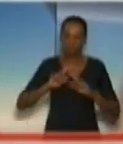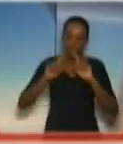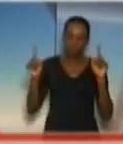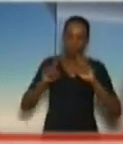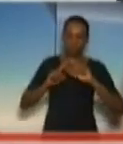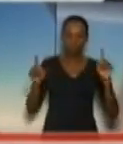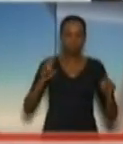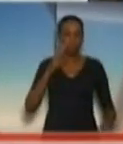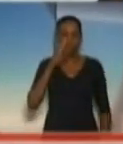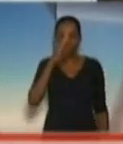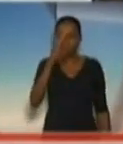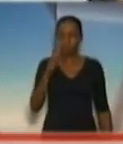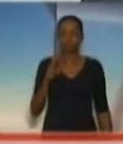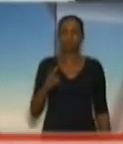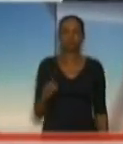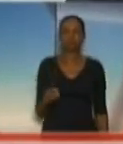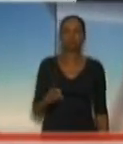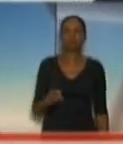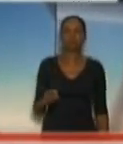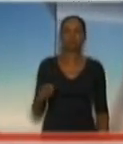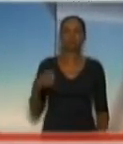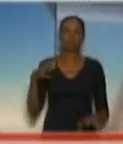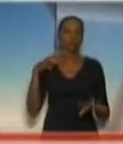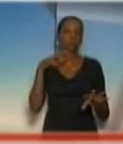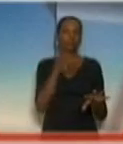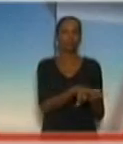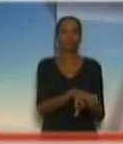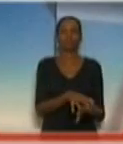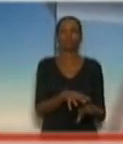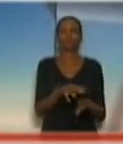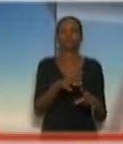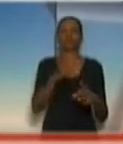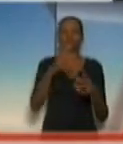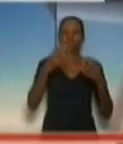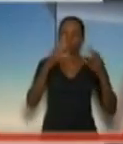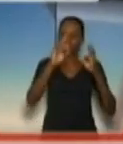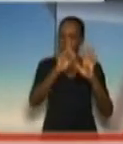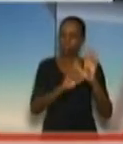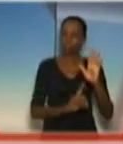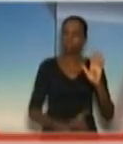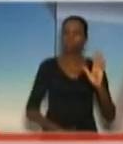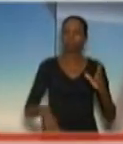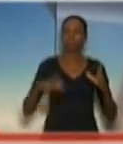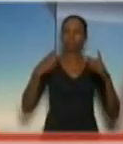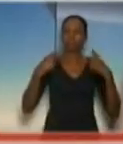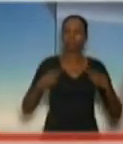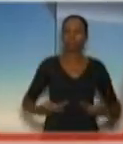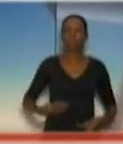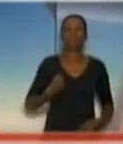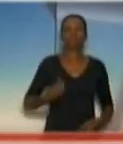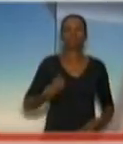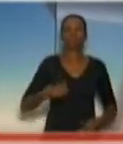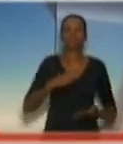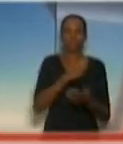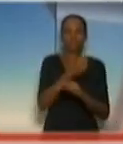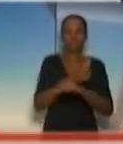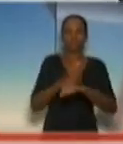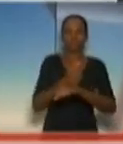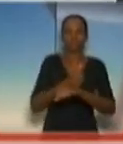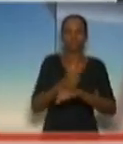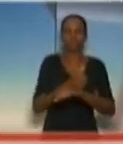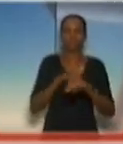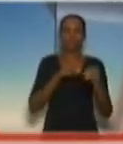gravíssimas denúncias que é sobre a agressão aos direitos e à dignidade desses importantes profissionais